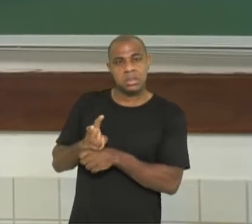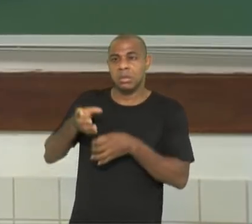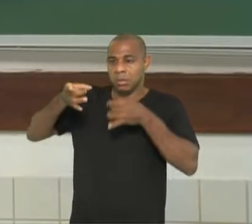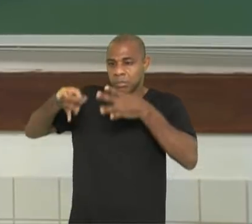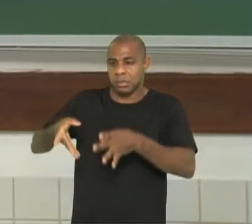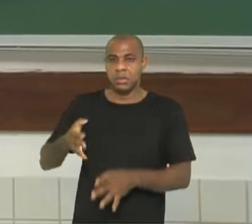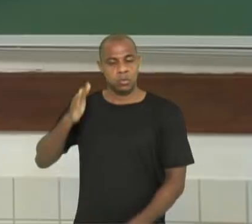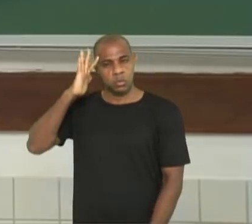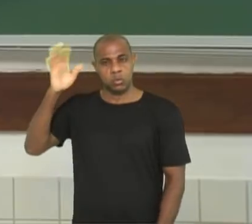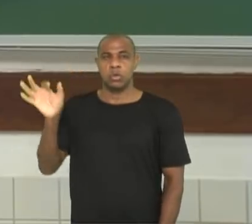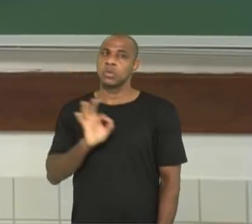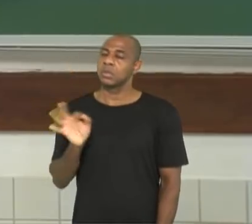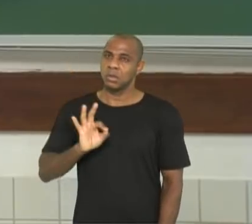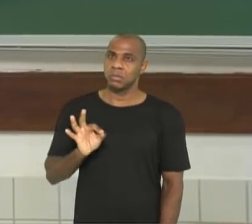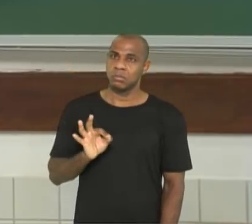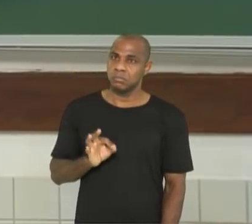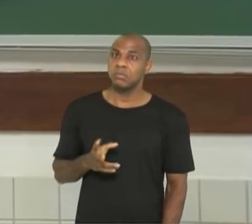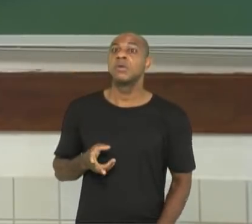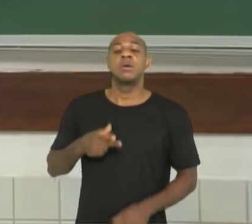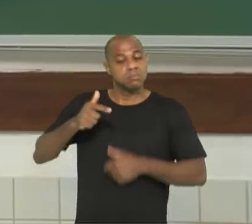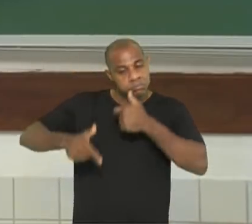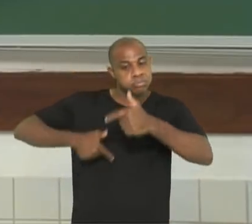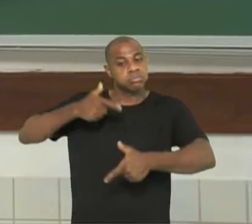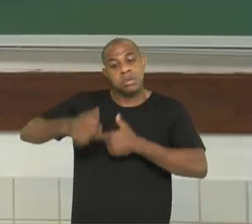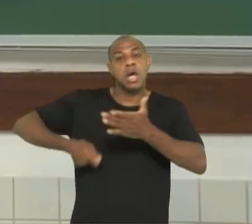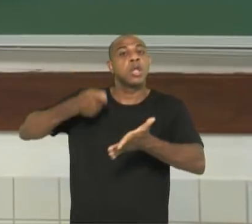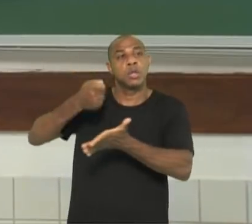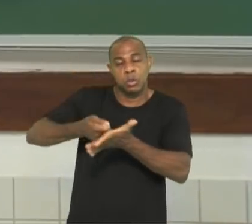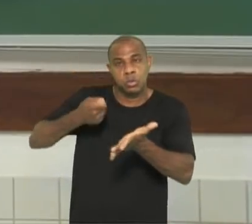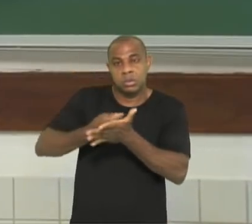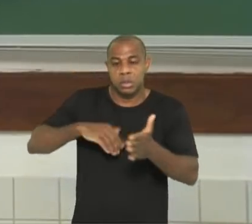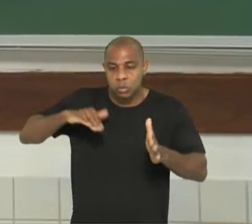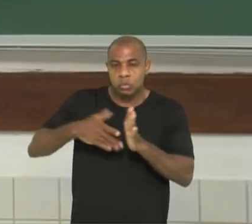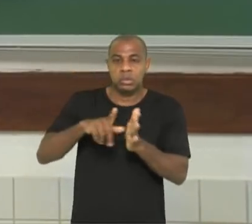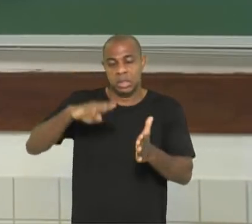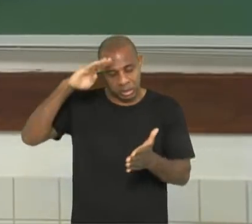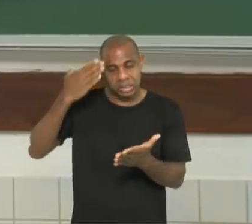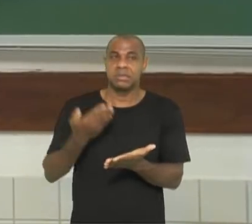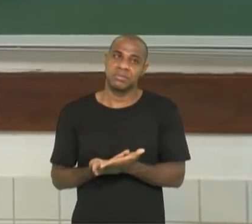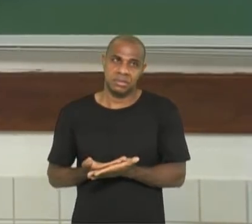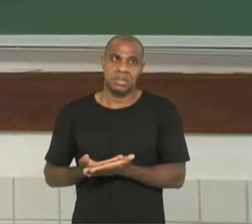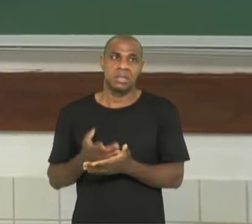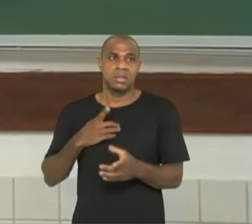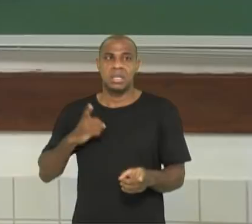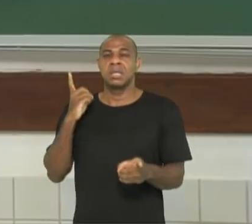desistam dos sonhos de vocês. Vão atrás de tudo que vocês acreditem ser coisas boas.